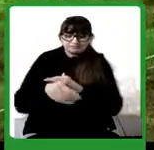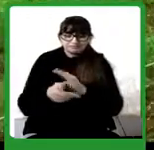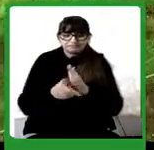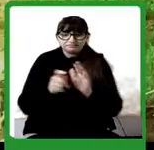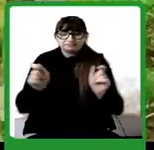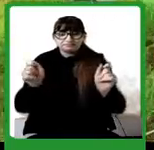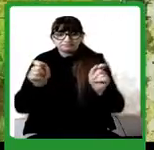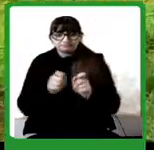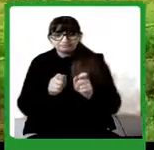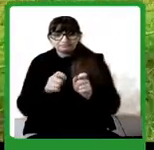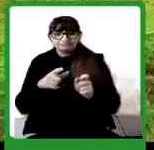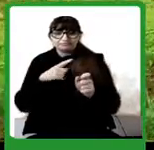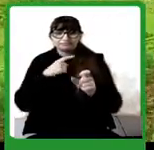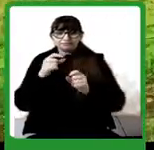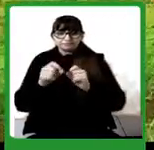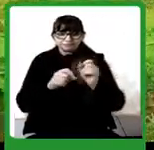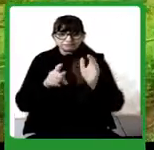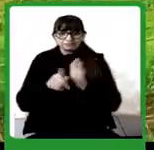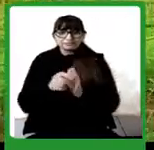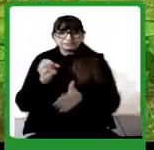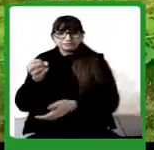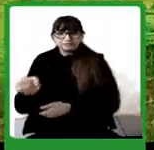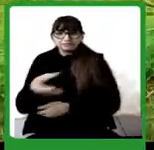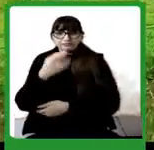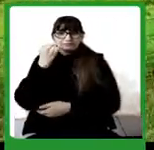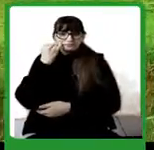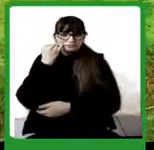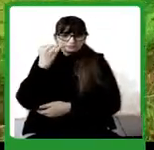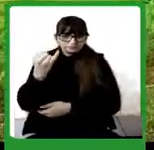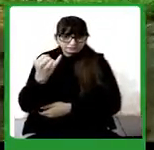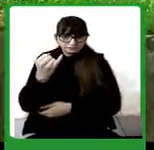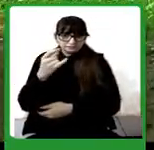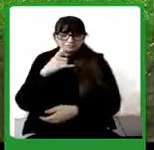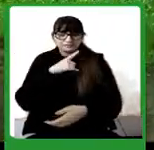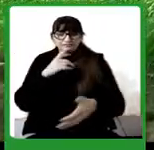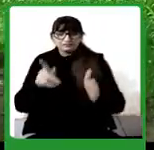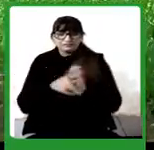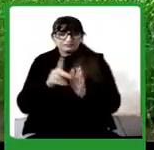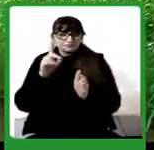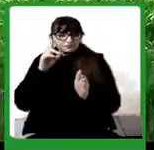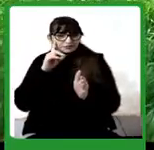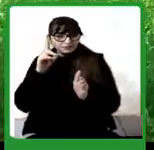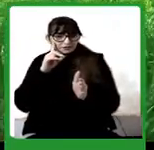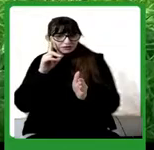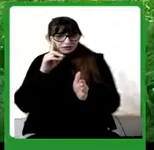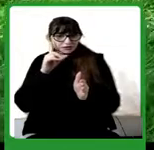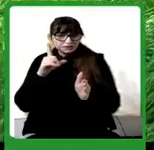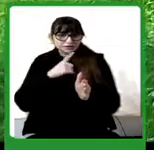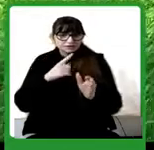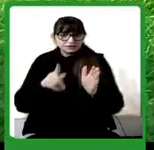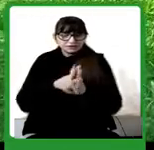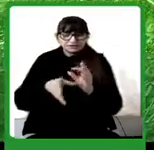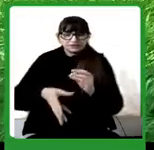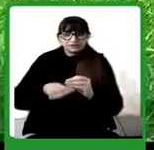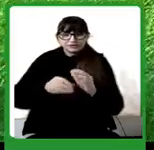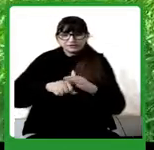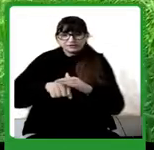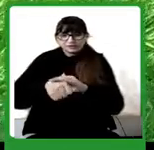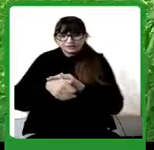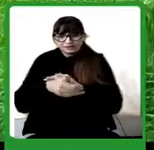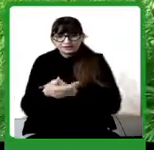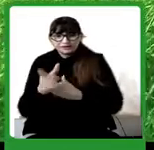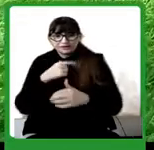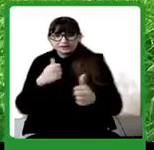e buscamos novas ideias dia após dia. E nesta constante busca de aperfeiçoamento, evoluímos e juntamos